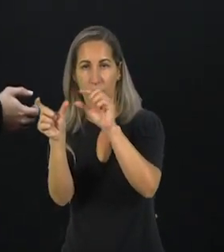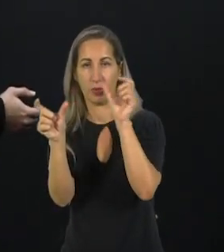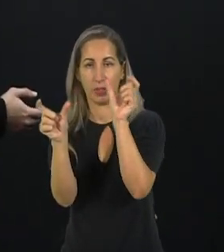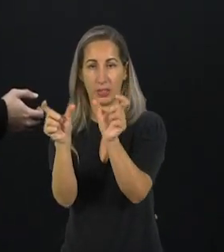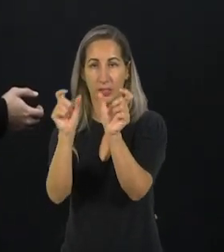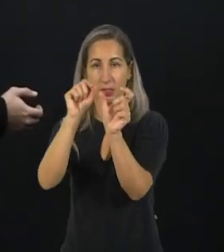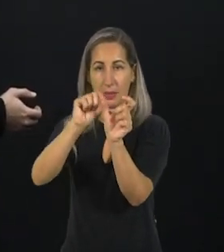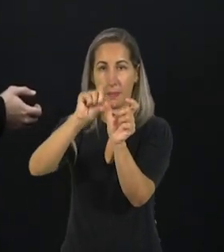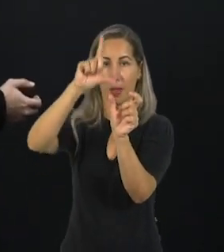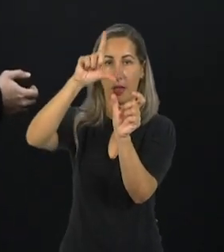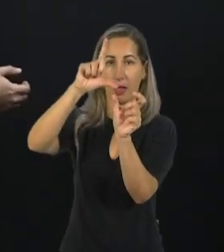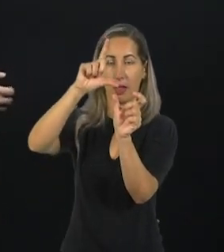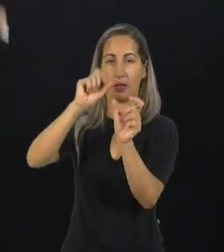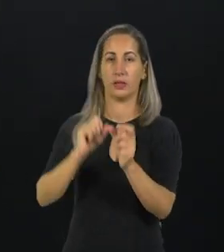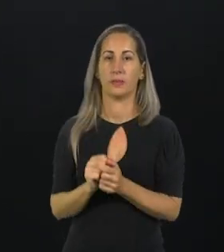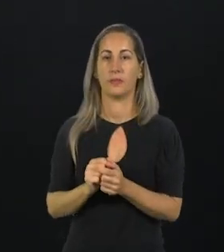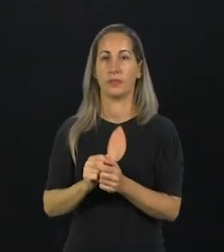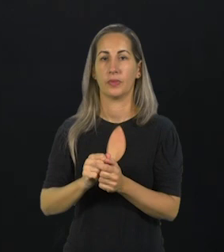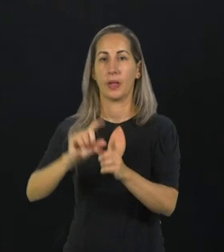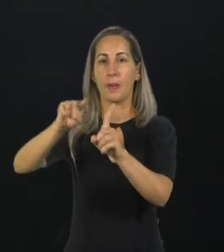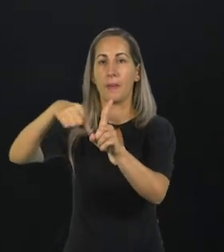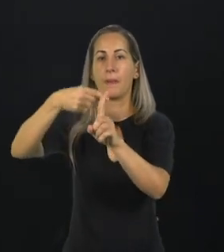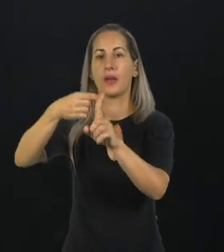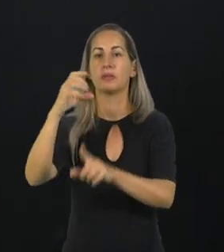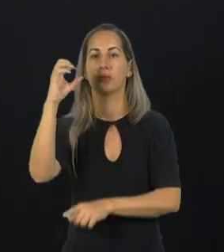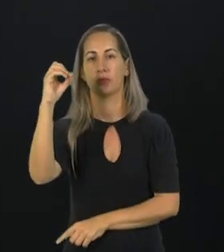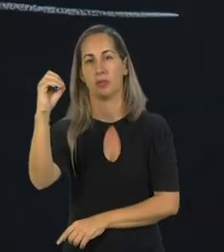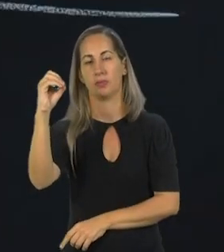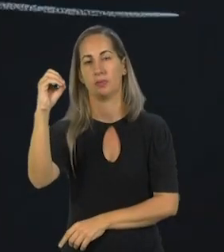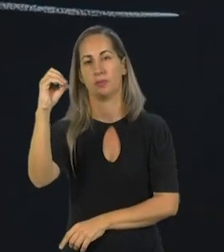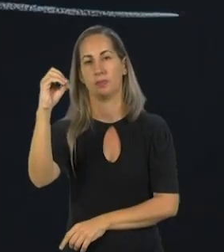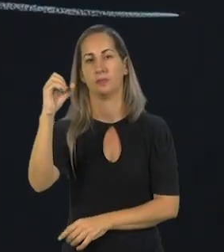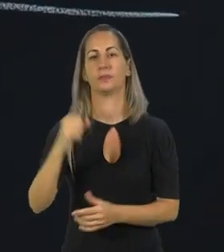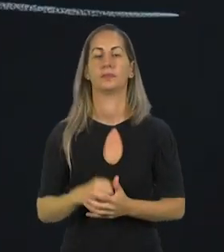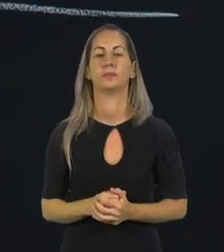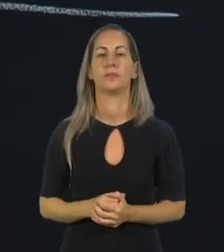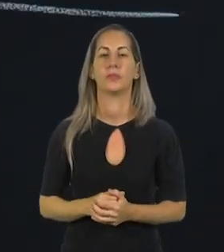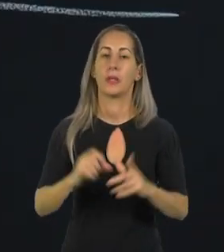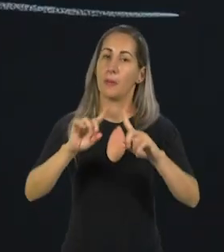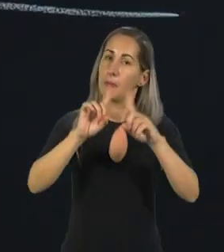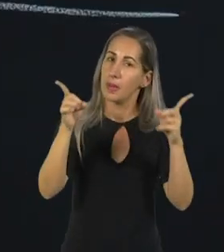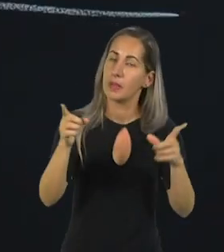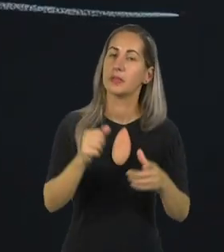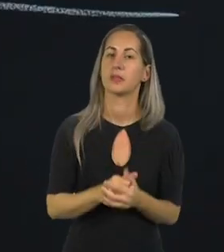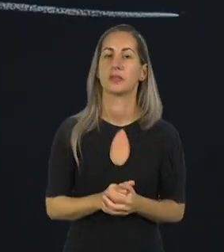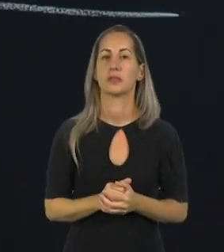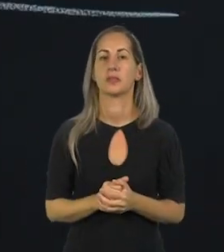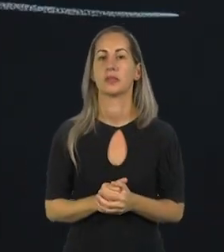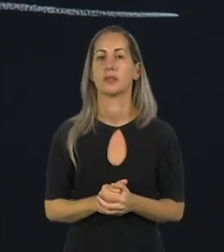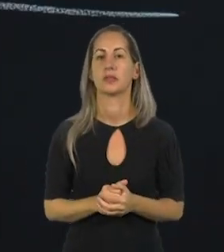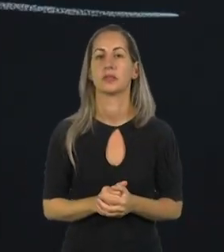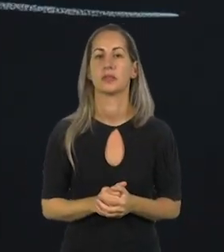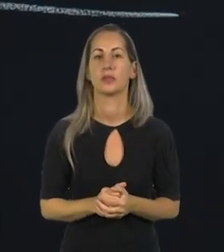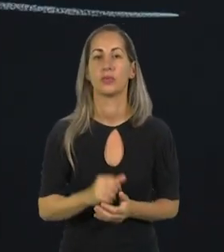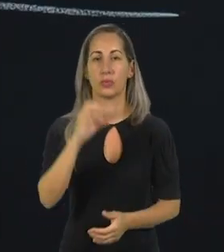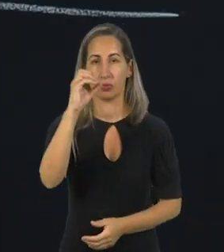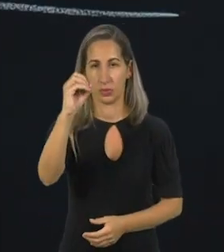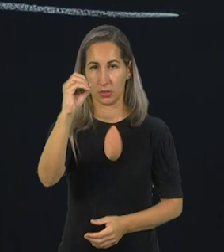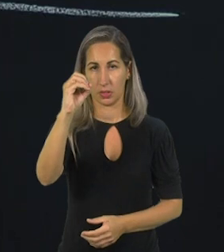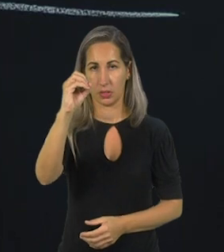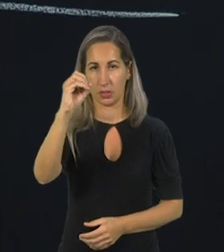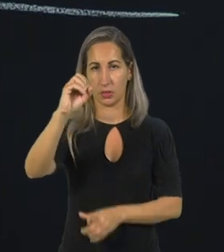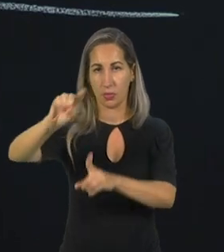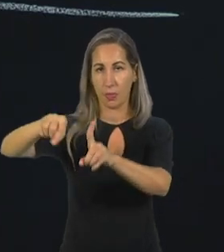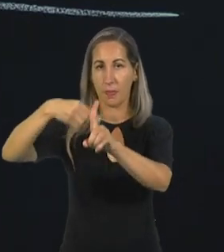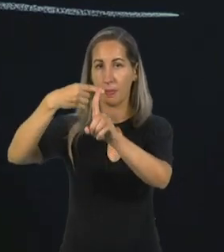você acrescenta a ele o número zero, o algarismo zero. Mas, acrescentando o zero